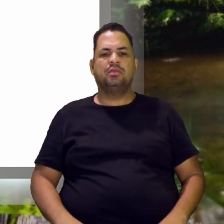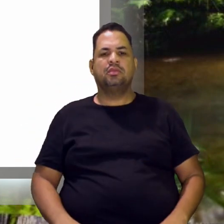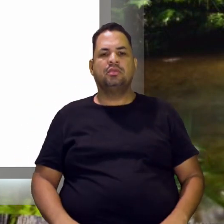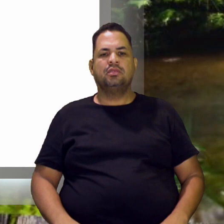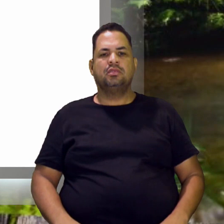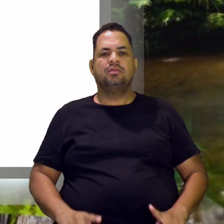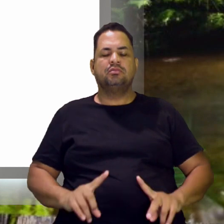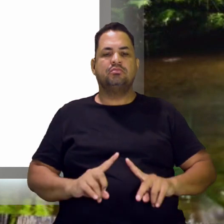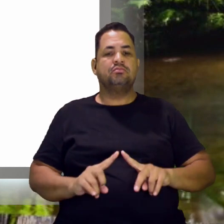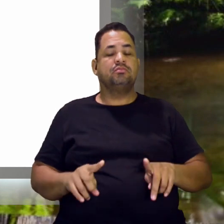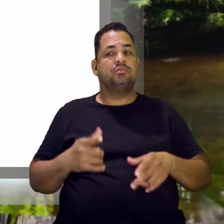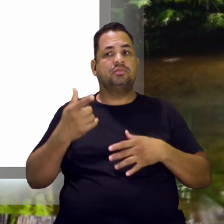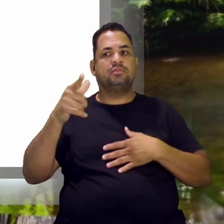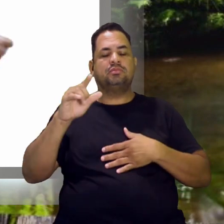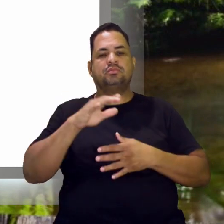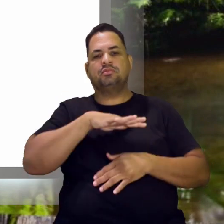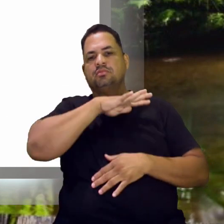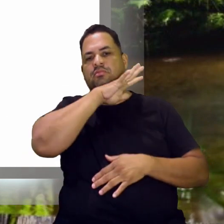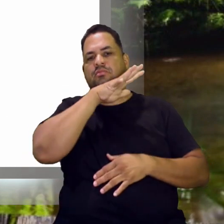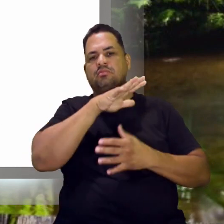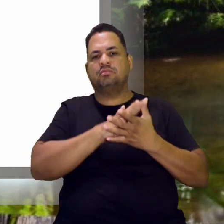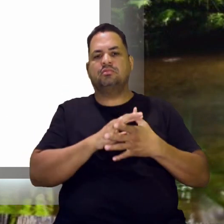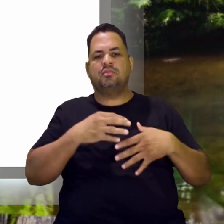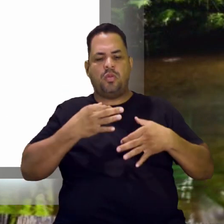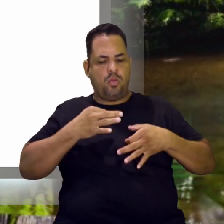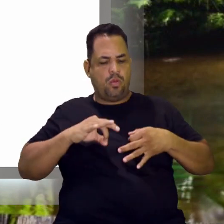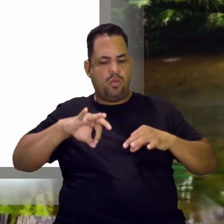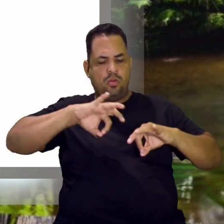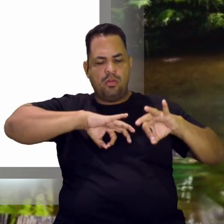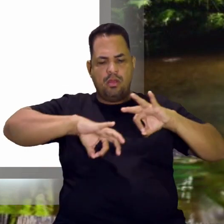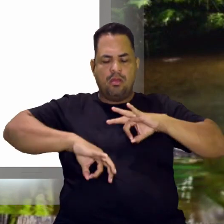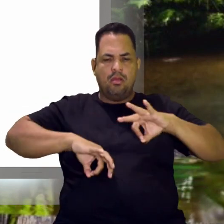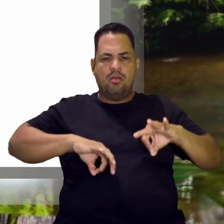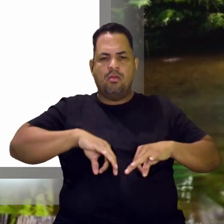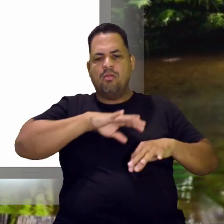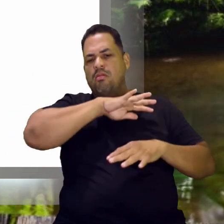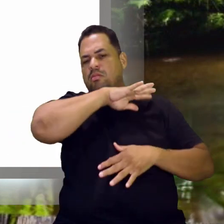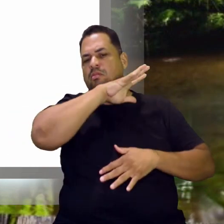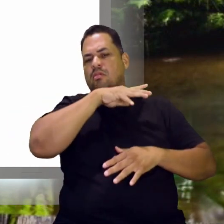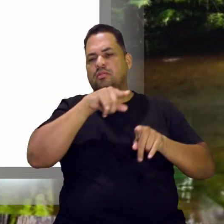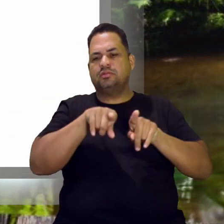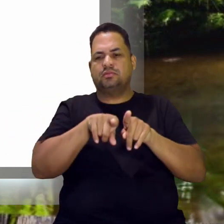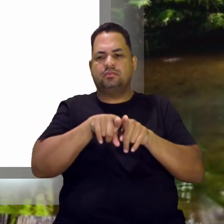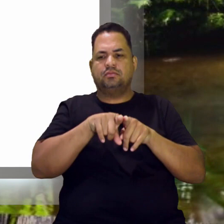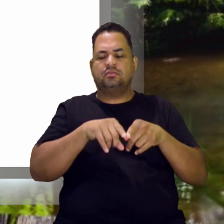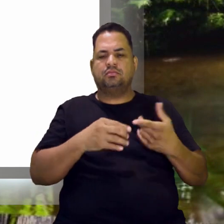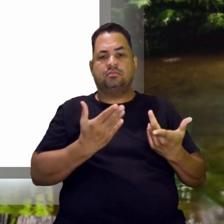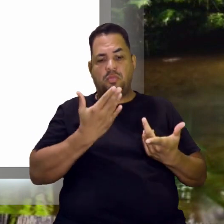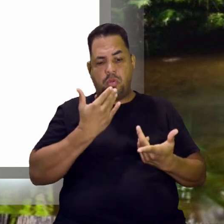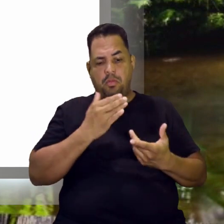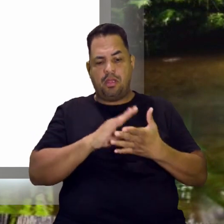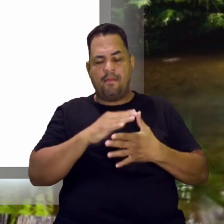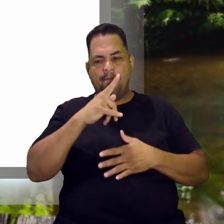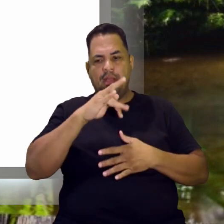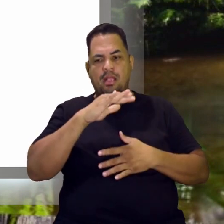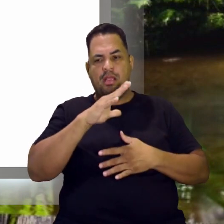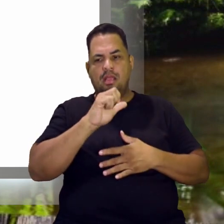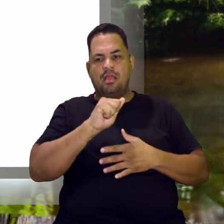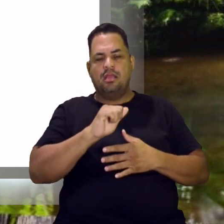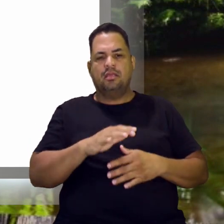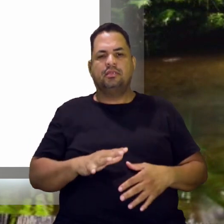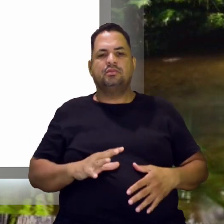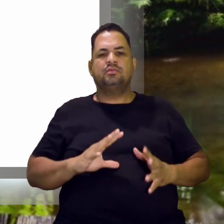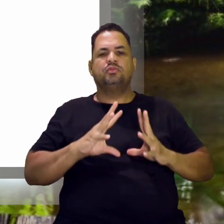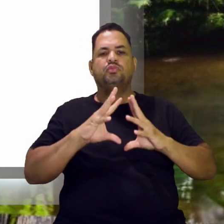Mas para determinados outros animais. Vamos supor, uma onça se alimenta de paca. Então, todo esse comportamento, toda